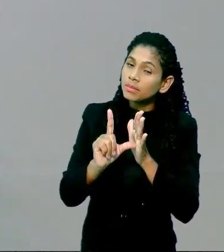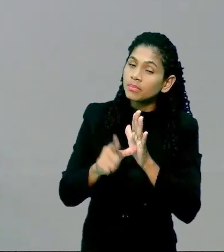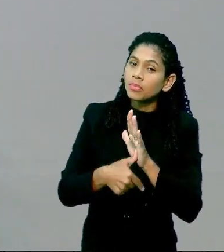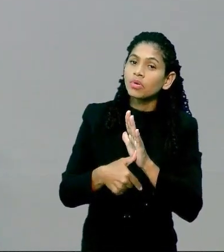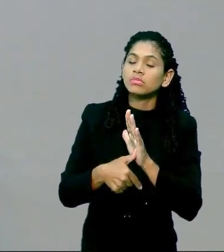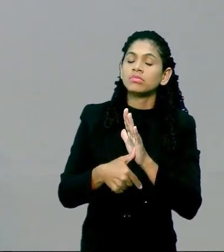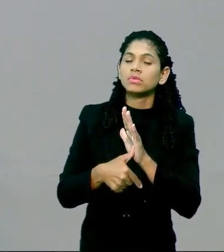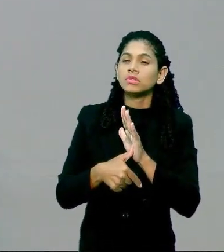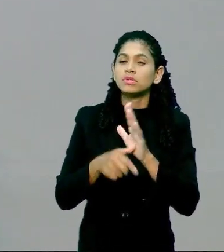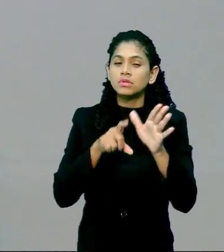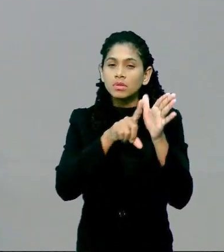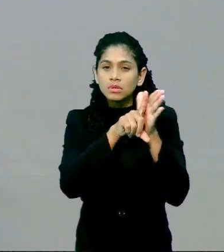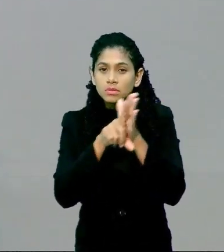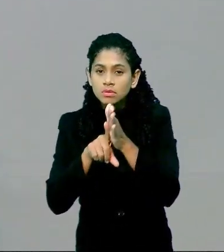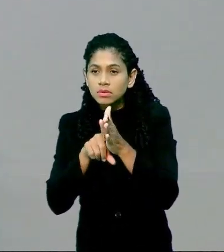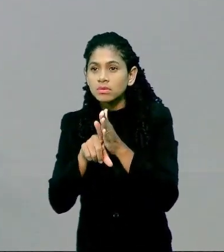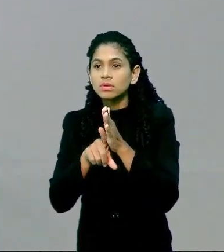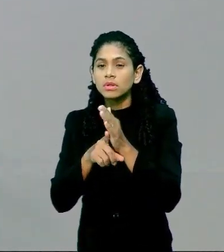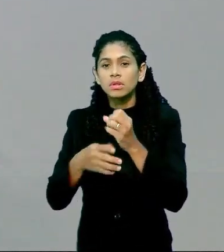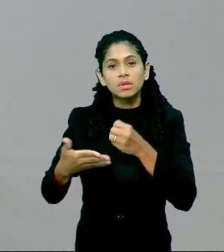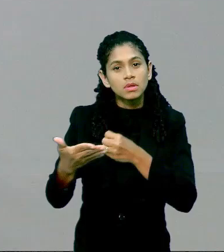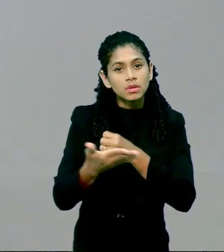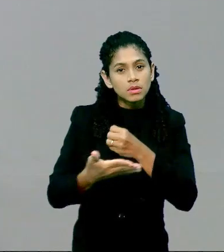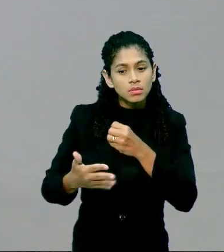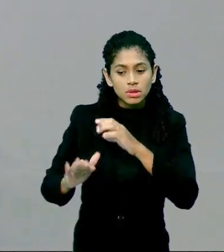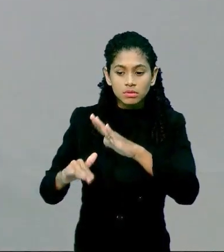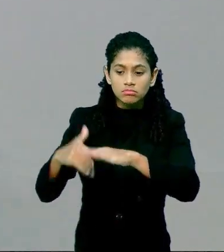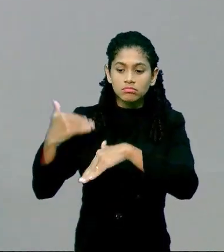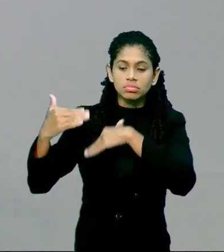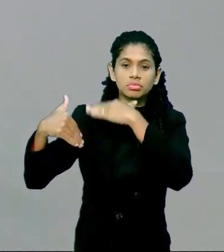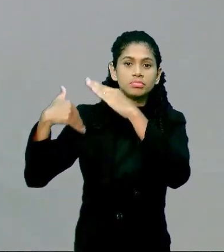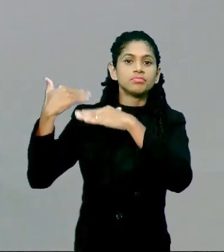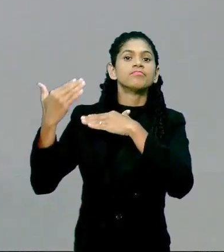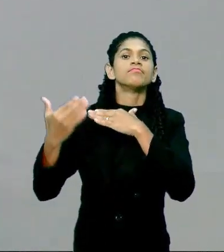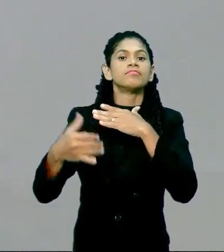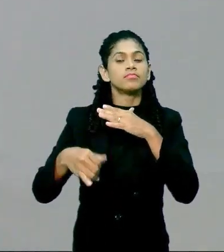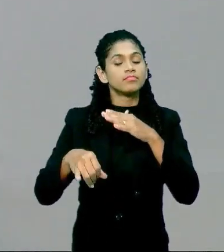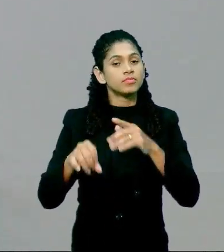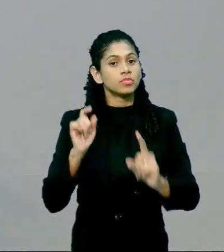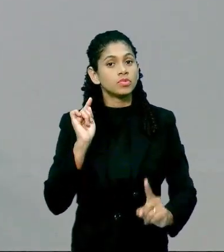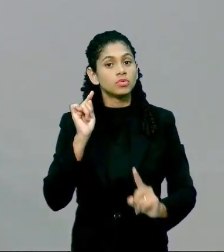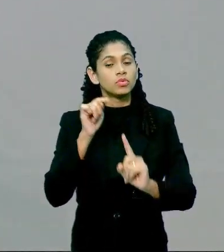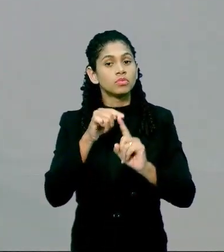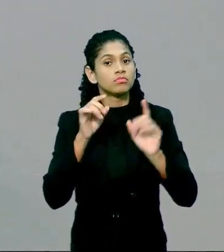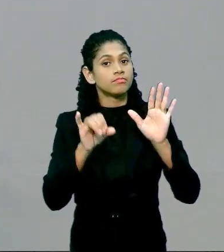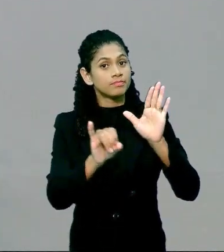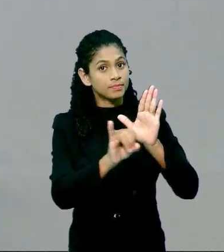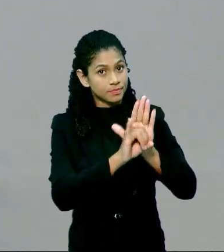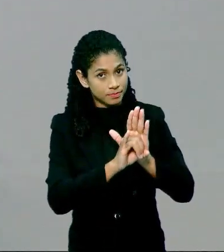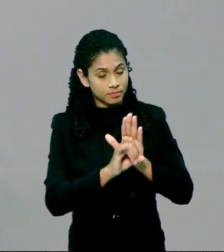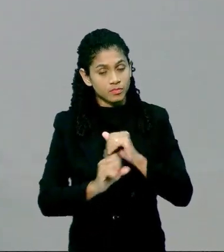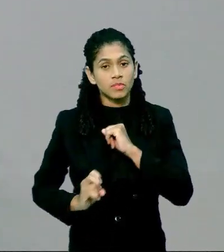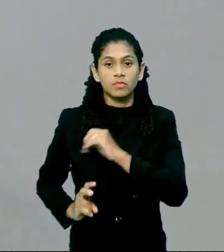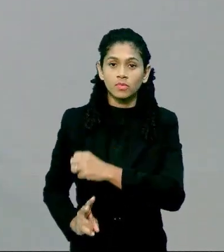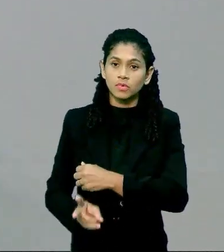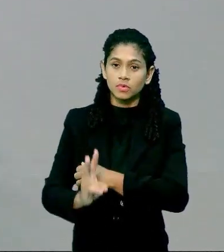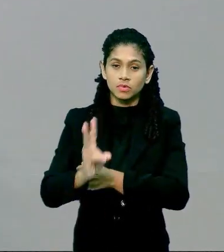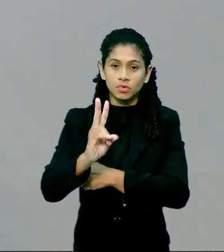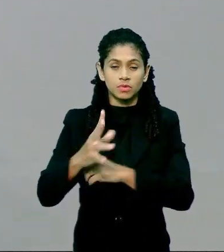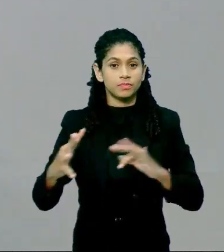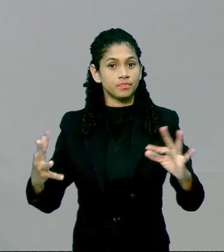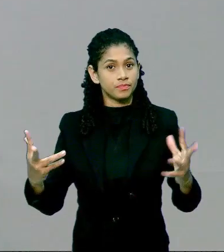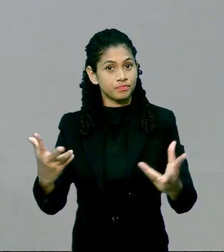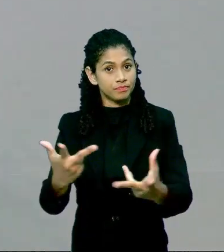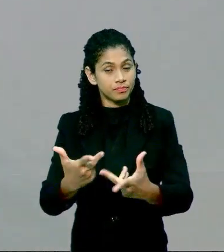essa alteração com base naquilo que é necessário. Com base nessa compreensão, a gente consegue aprimorar e